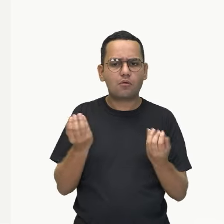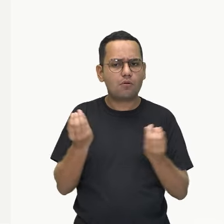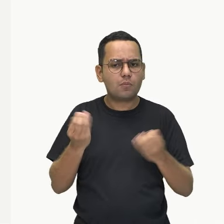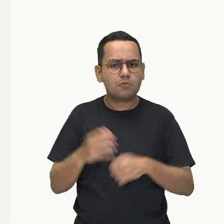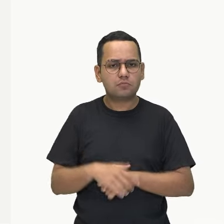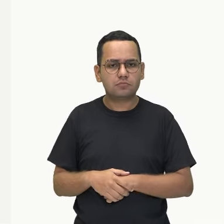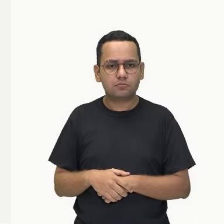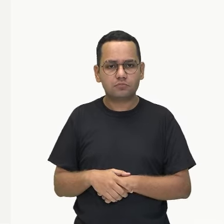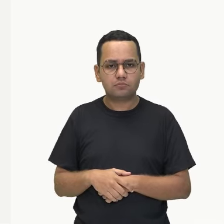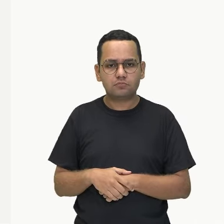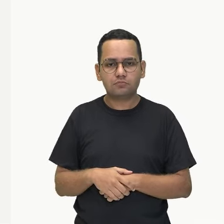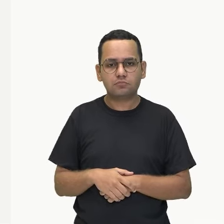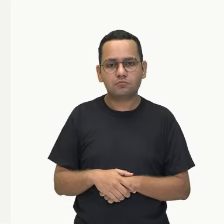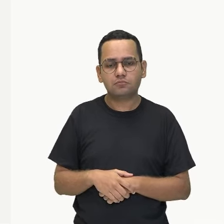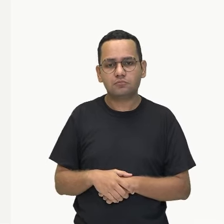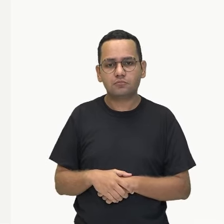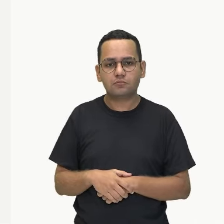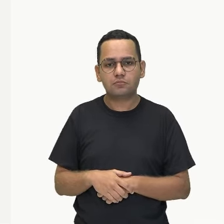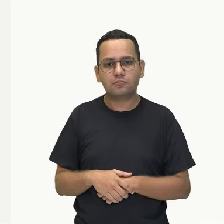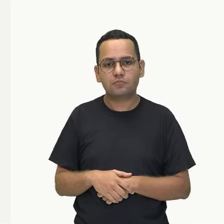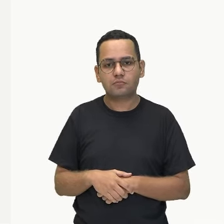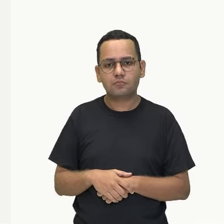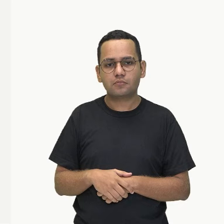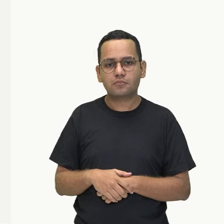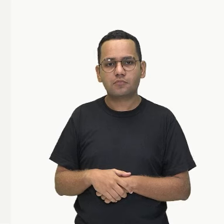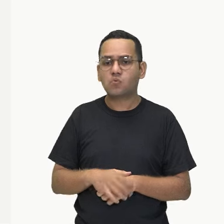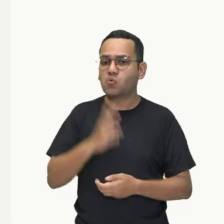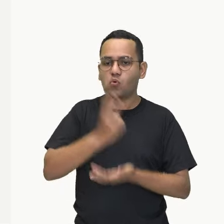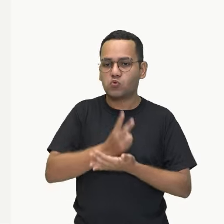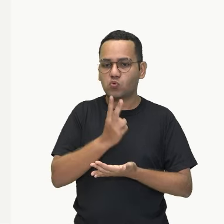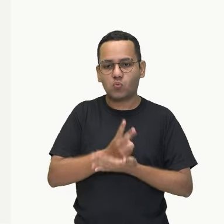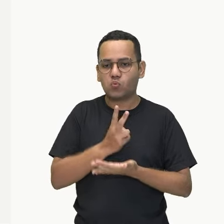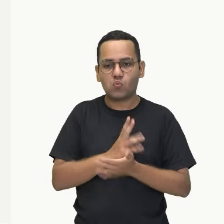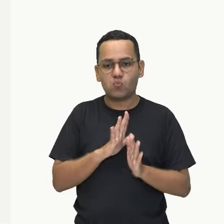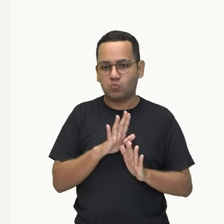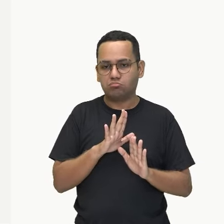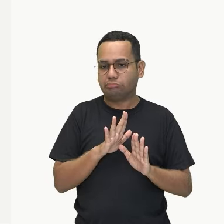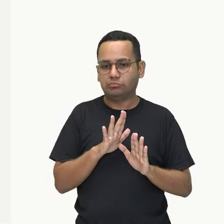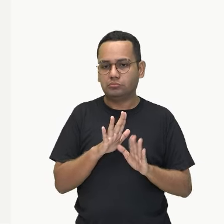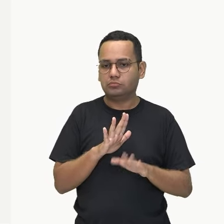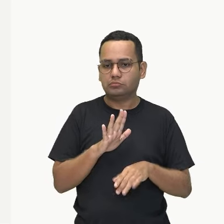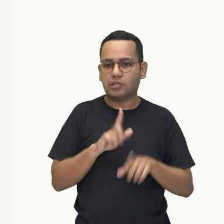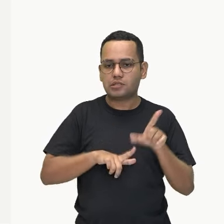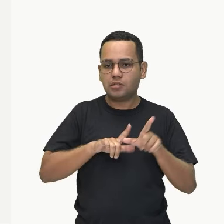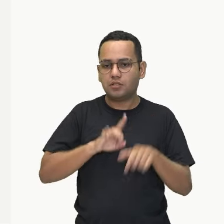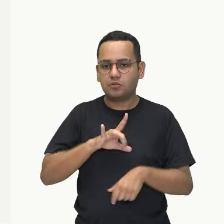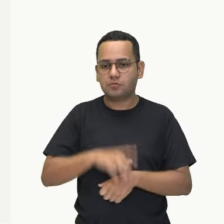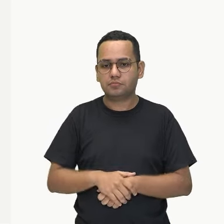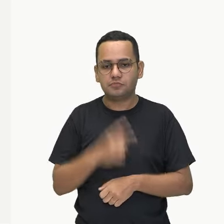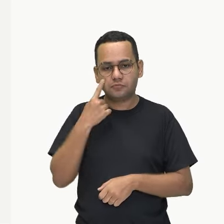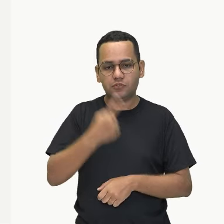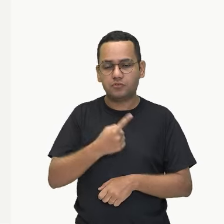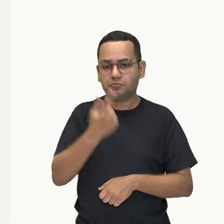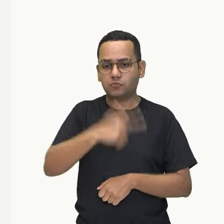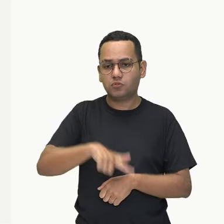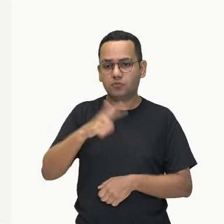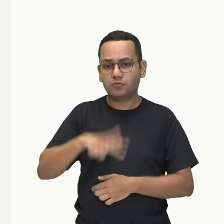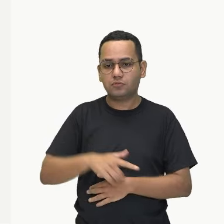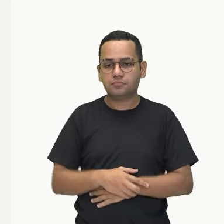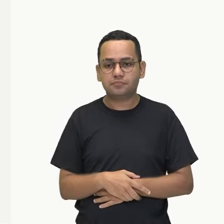ó. Manter os termos não semelhantes. O que significa? Que eu vou só repetir.